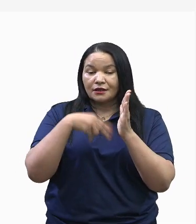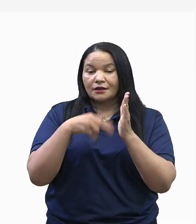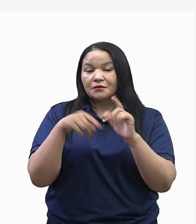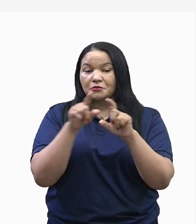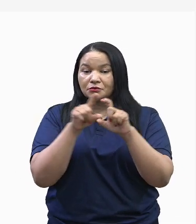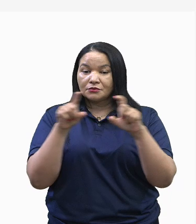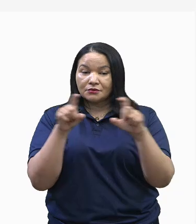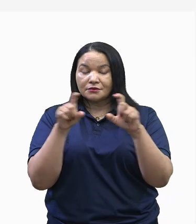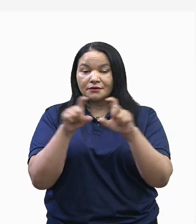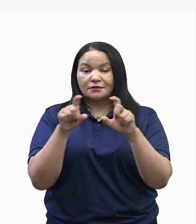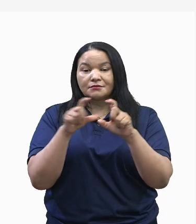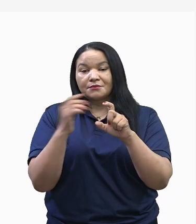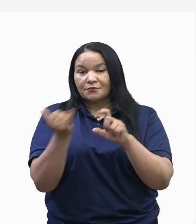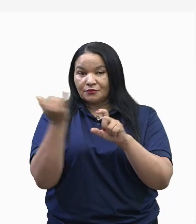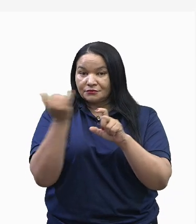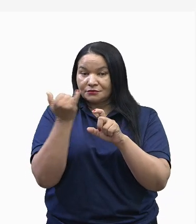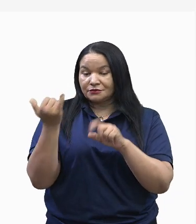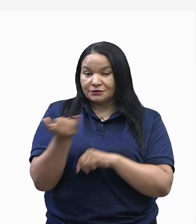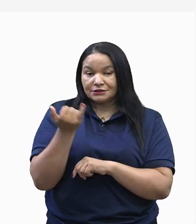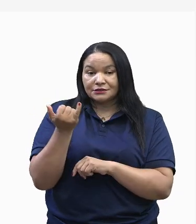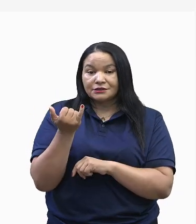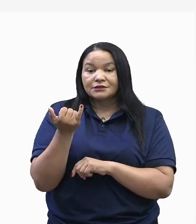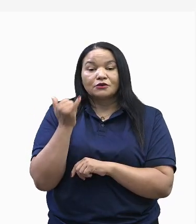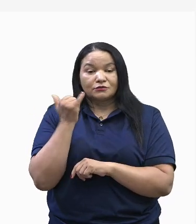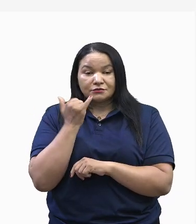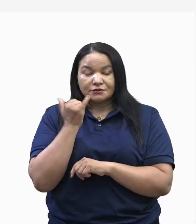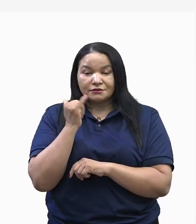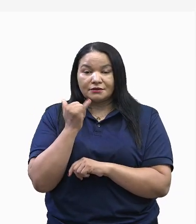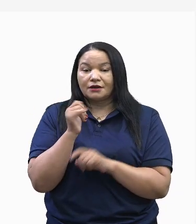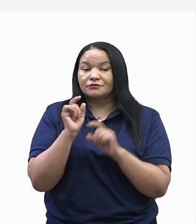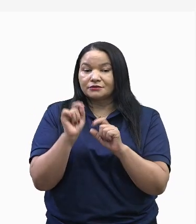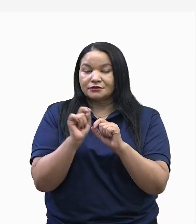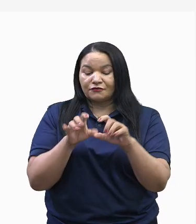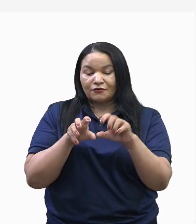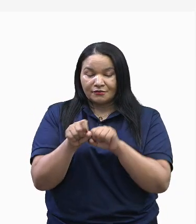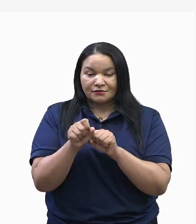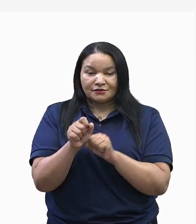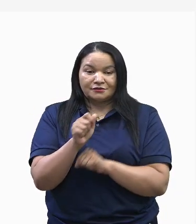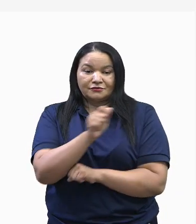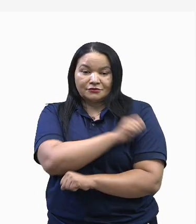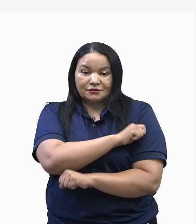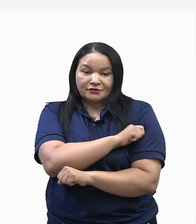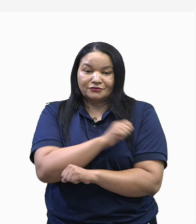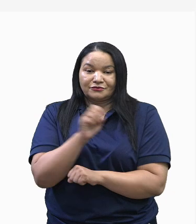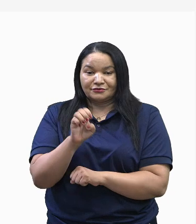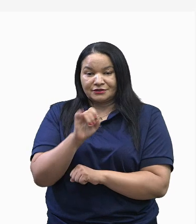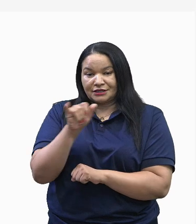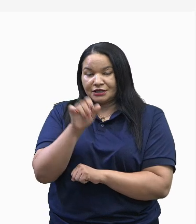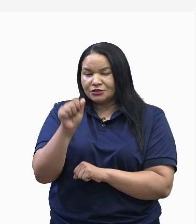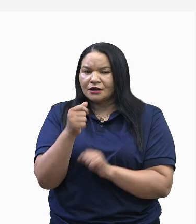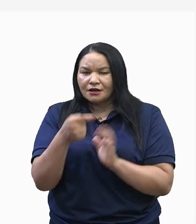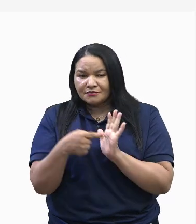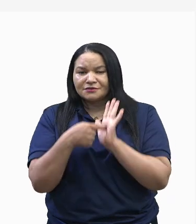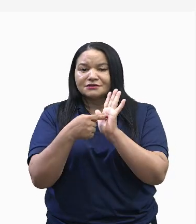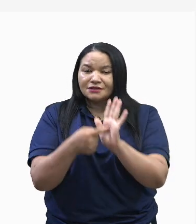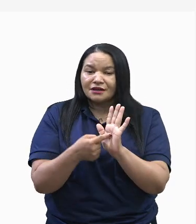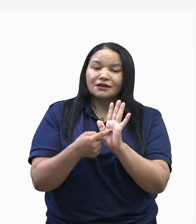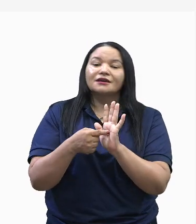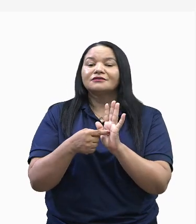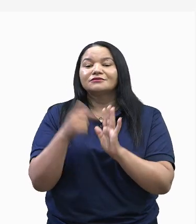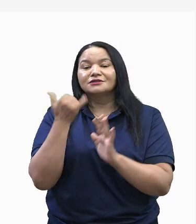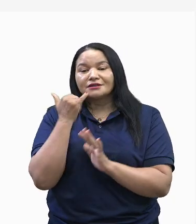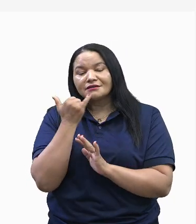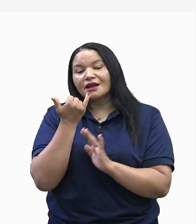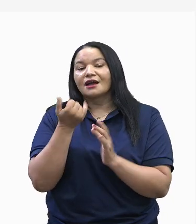a importância do celular na formação dos alunos da EJA, vai apresentando, né, que o uso do celular, conforme